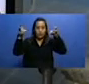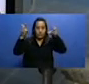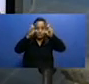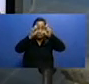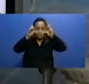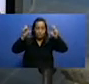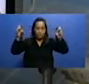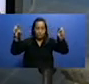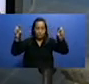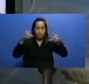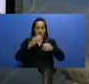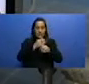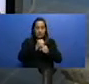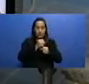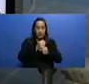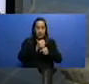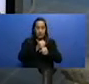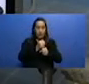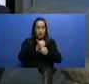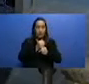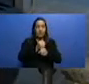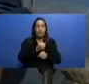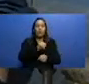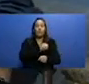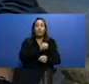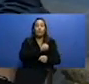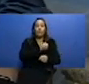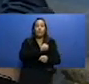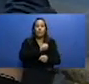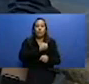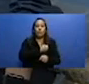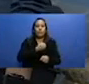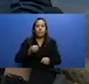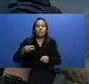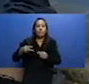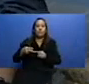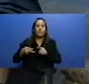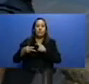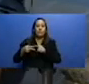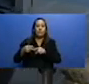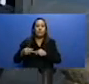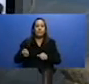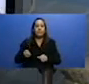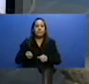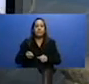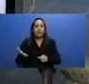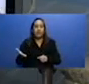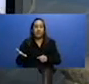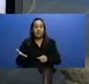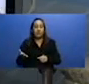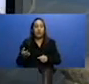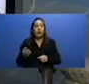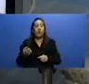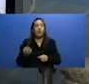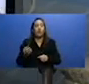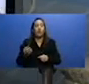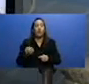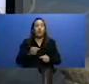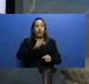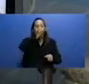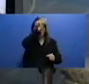em cima, que será soma dos pontos de 2 dados. O título do